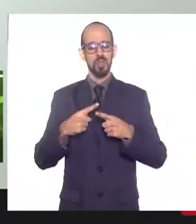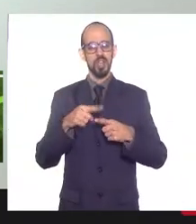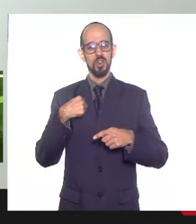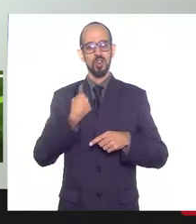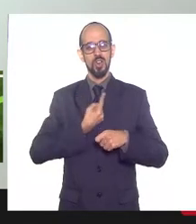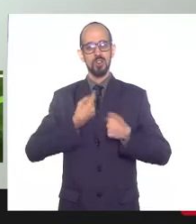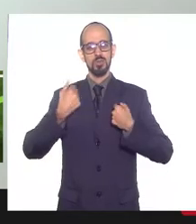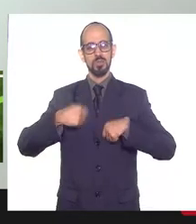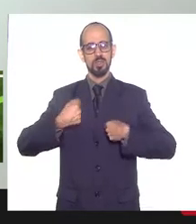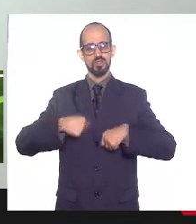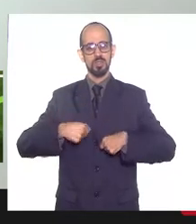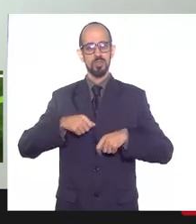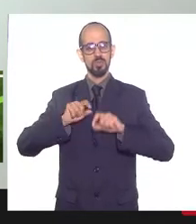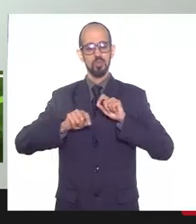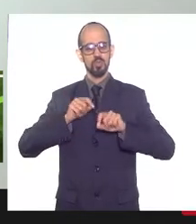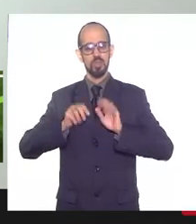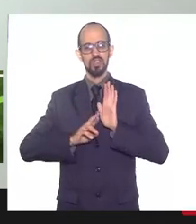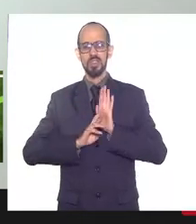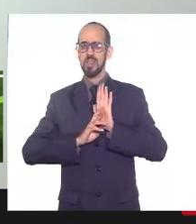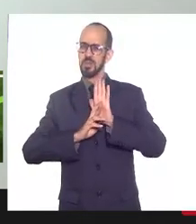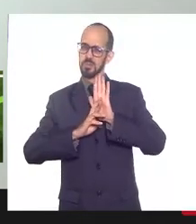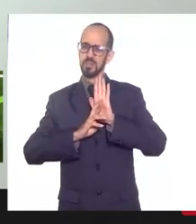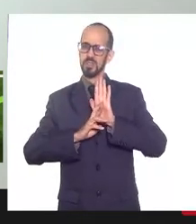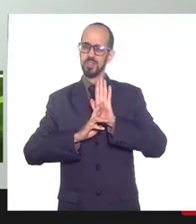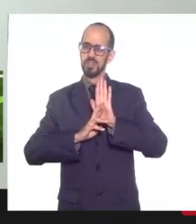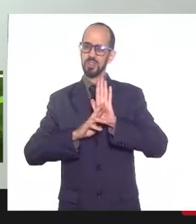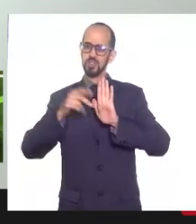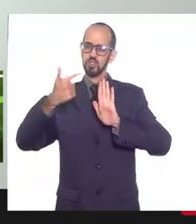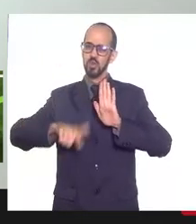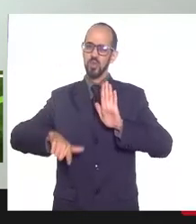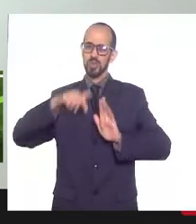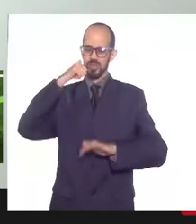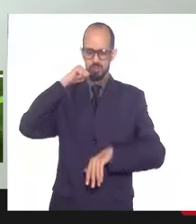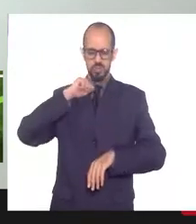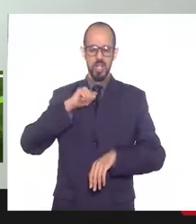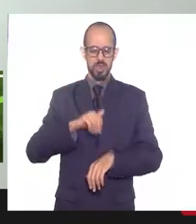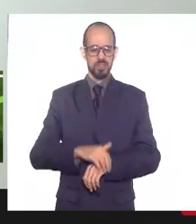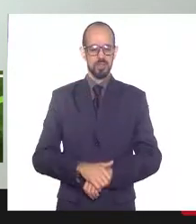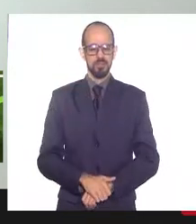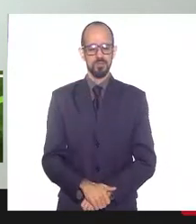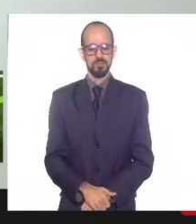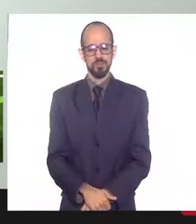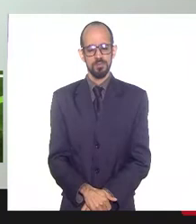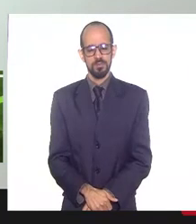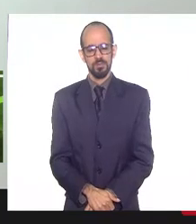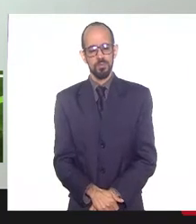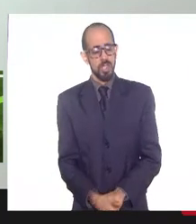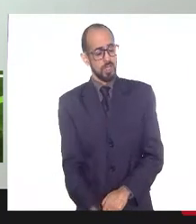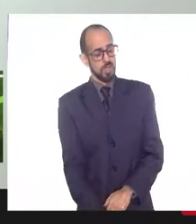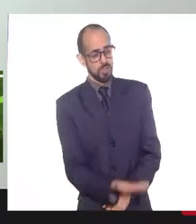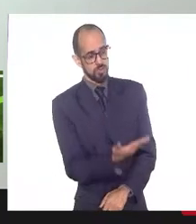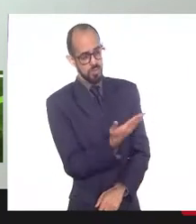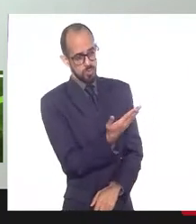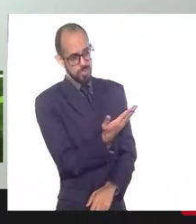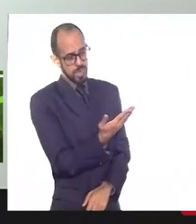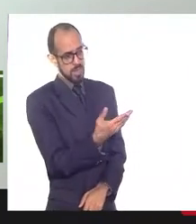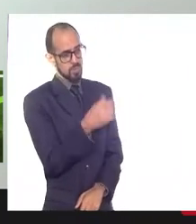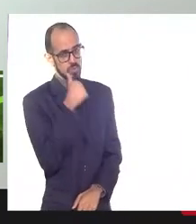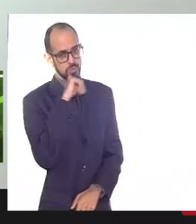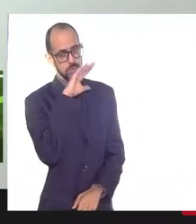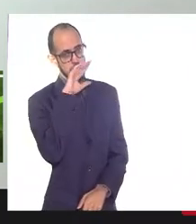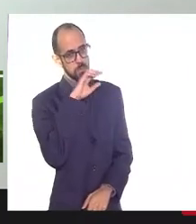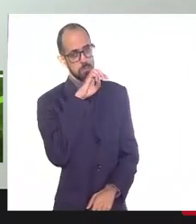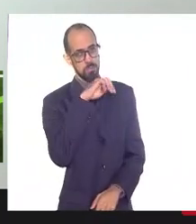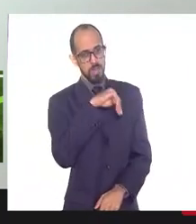aí representar tantas outras mulheres. E no caso, no seu caso, mãe Margarete,